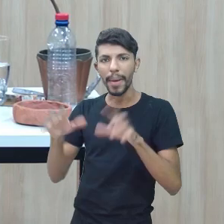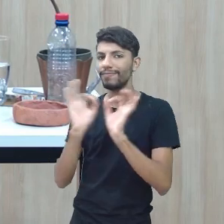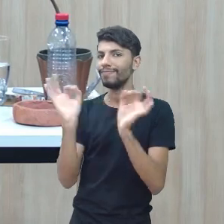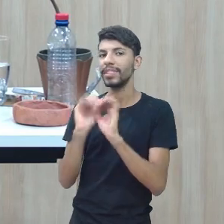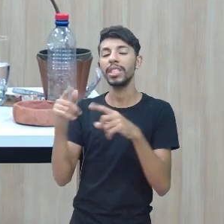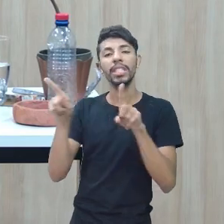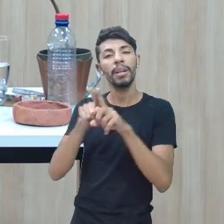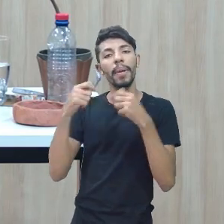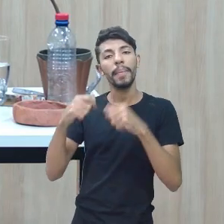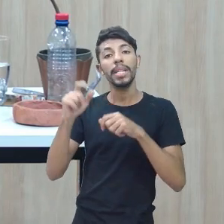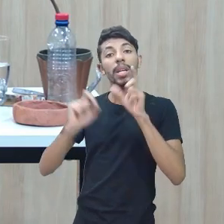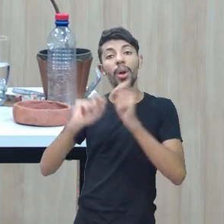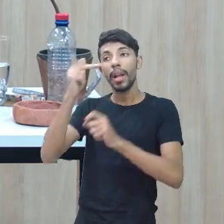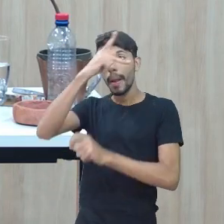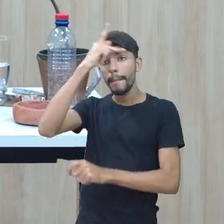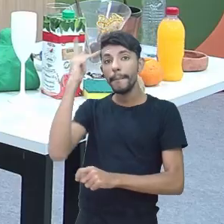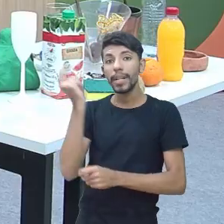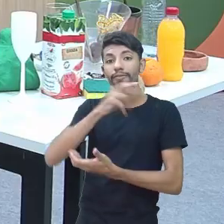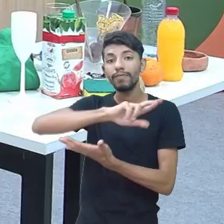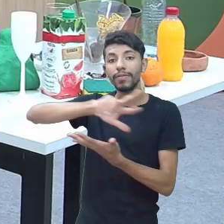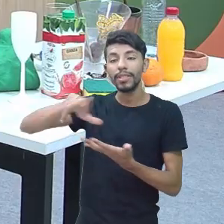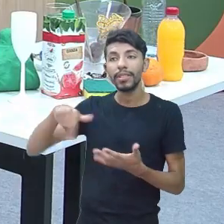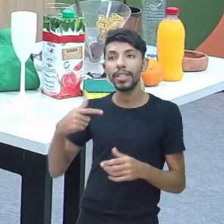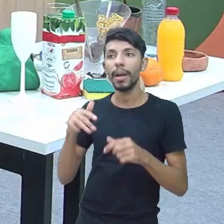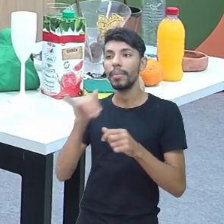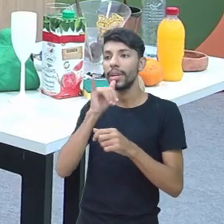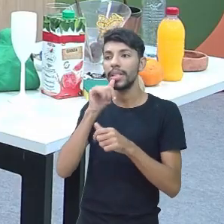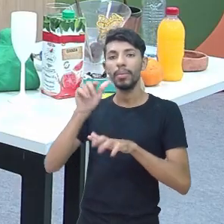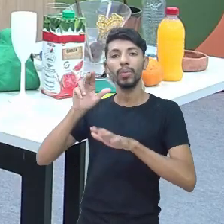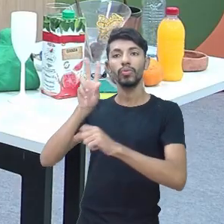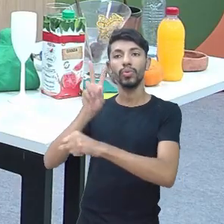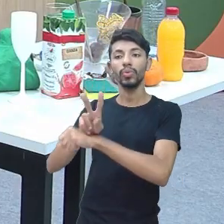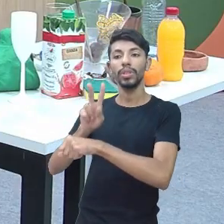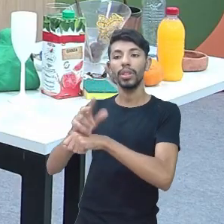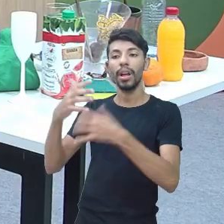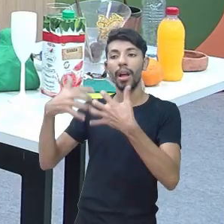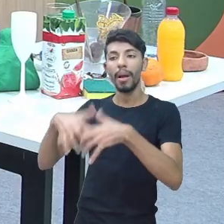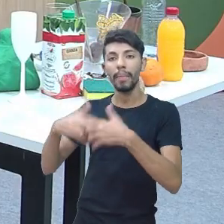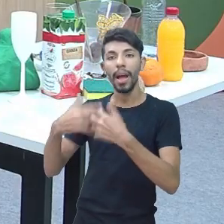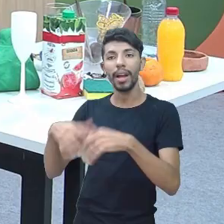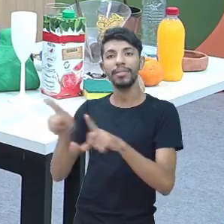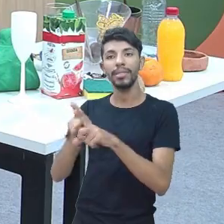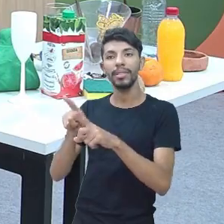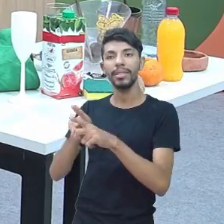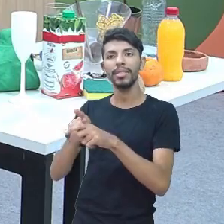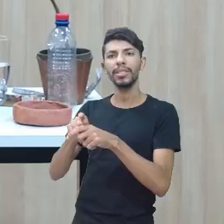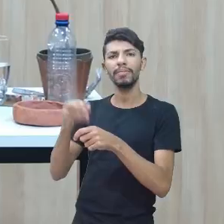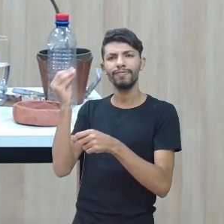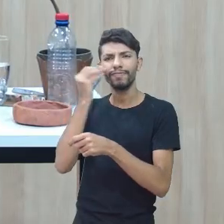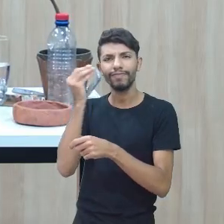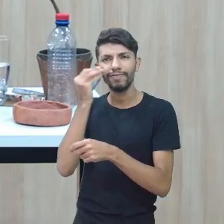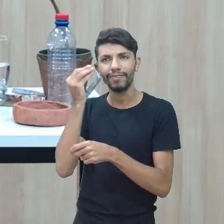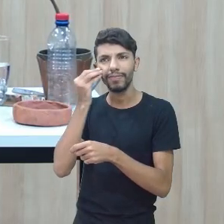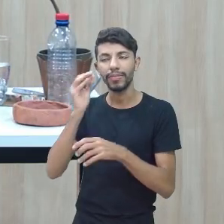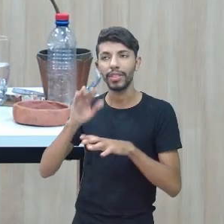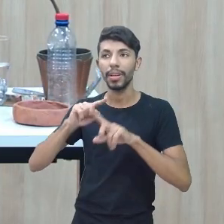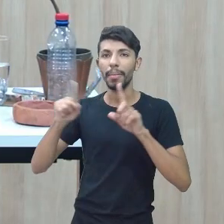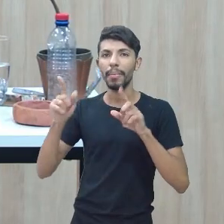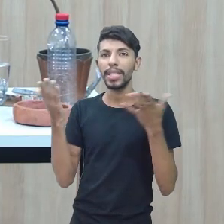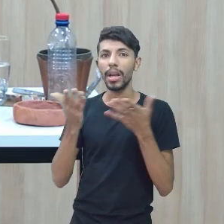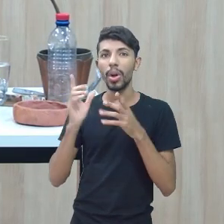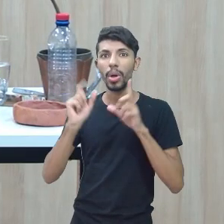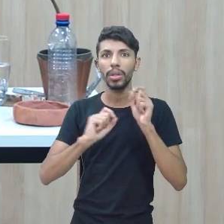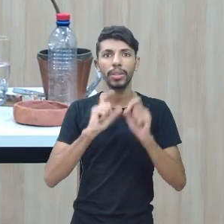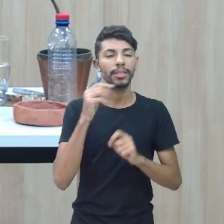pessoas trabalhando lá, operando essas máquinas, operando esses testes, ok? Mas agora vamos para as desvantagens. Será que